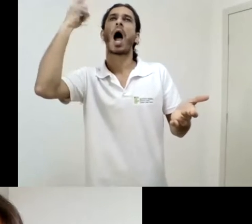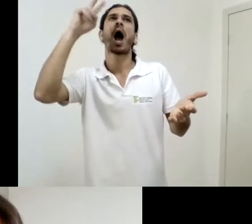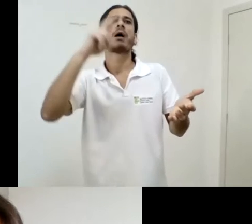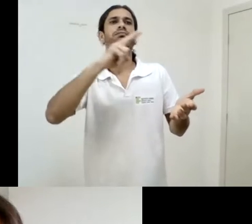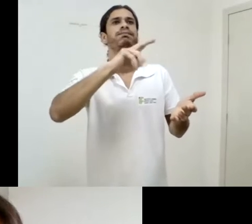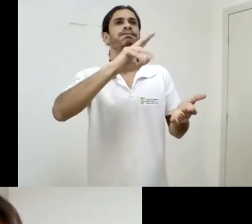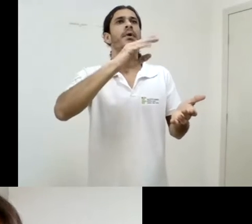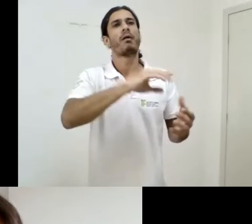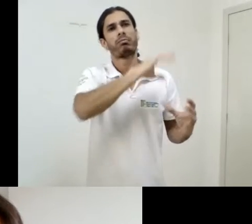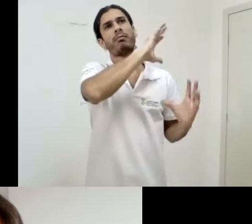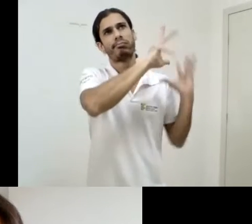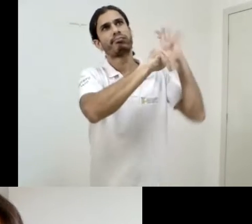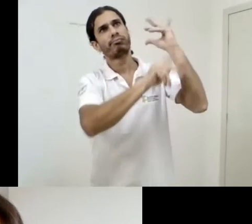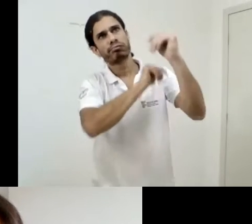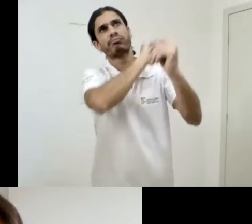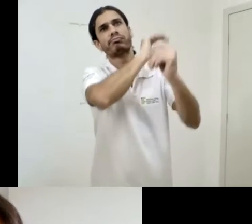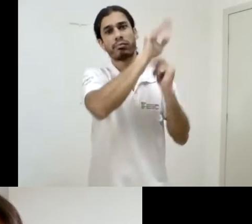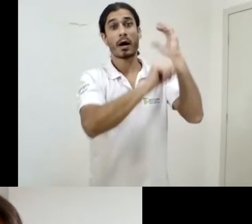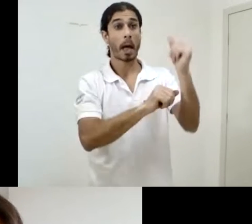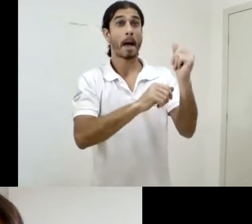traz de novidade?